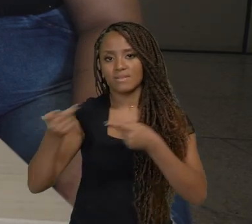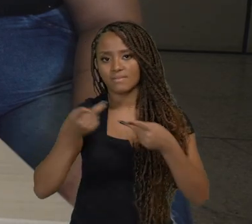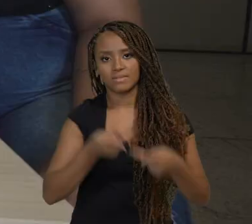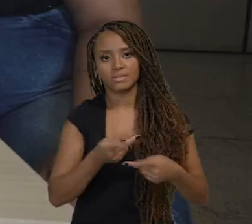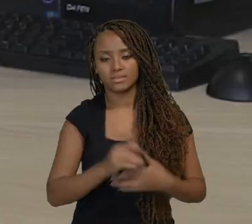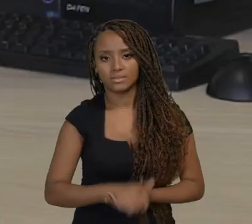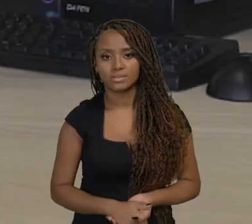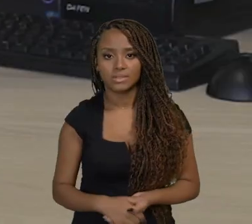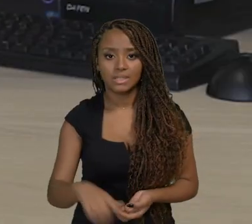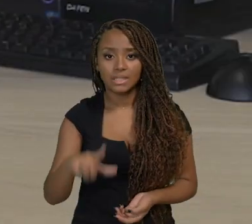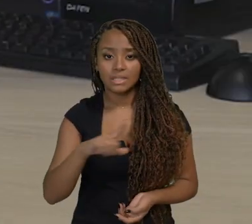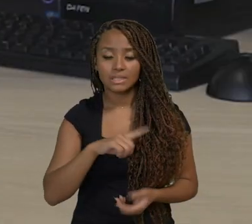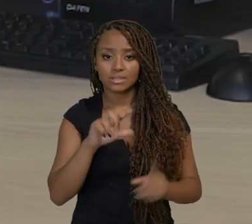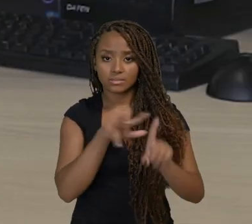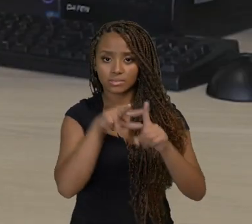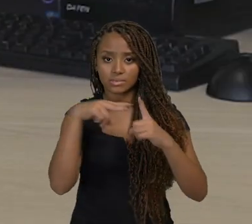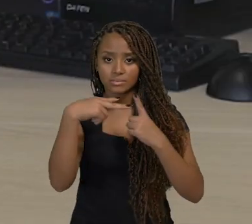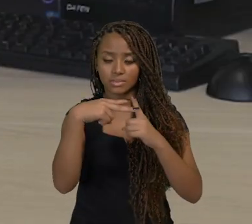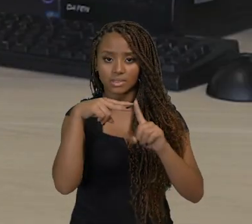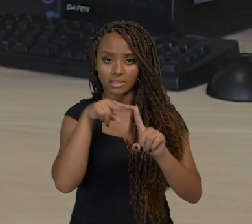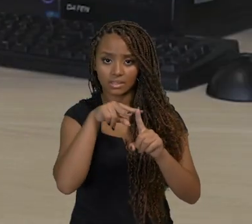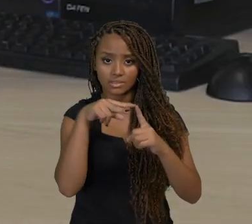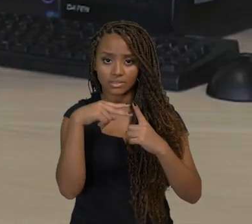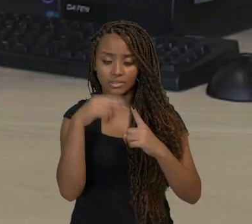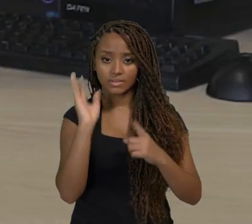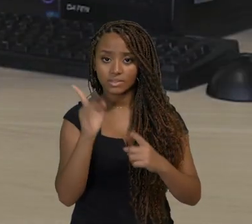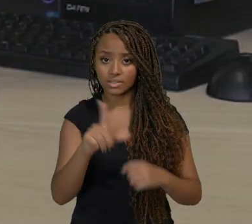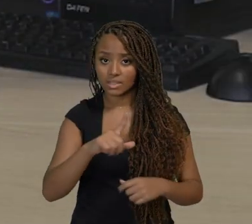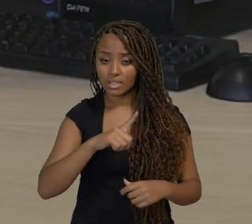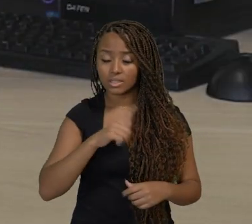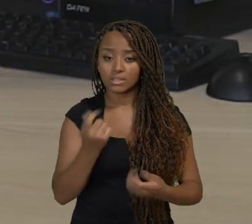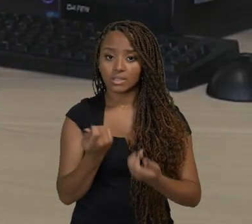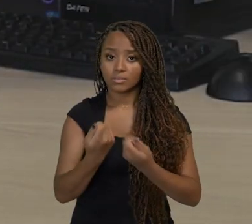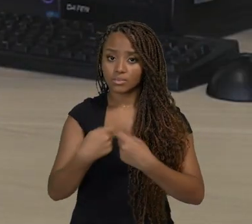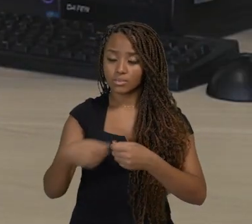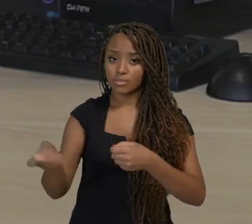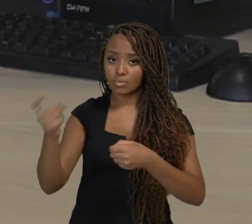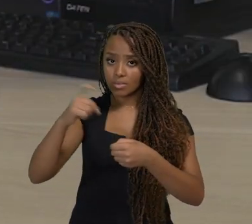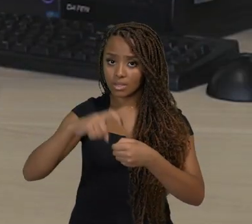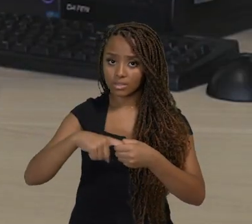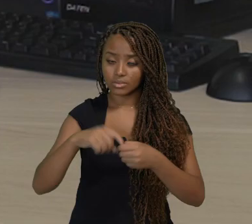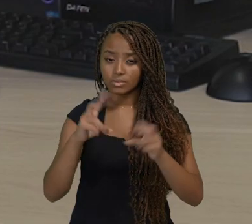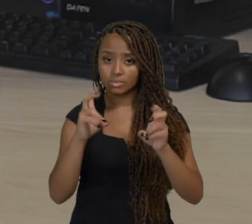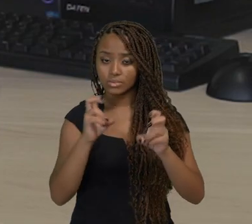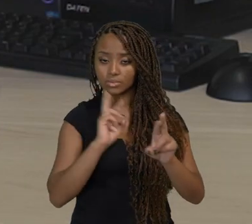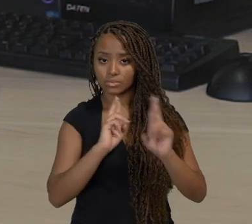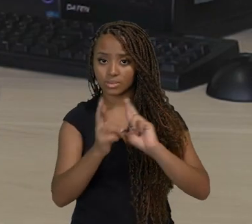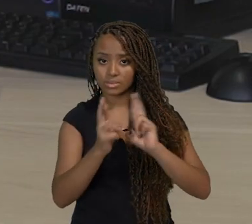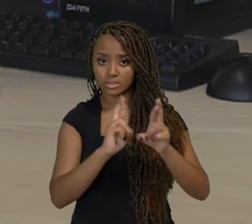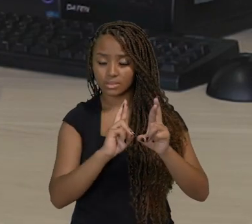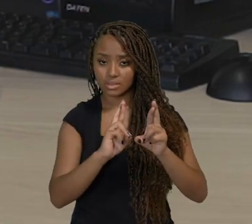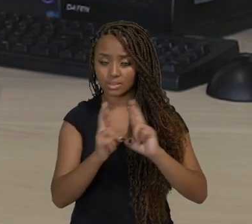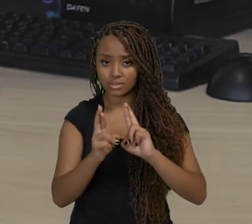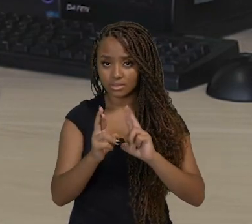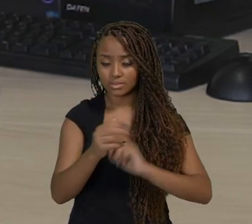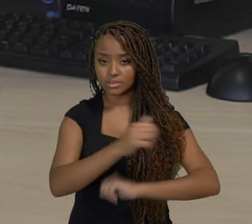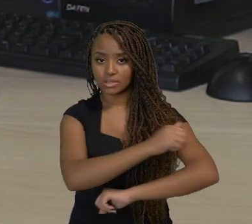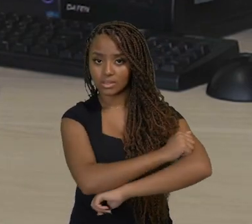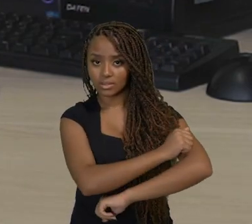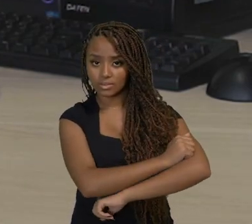bem-vindos. Temos expectativas, já temos muito retorno em relação aos nossos alunos,